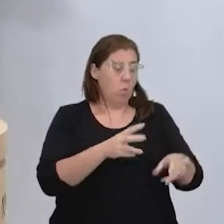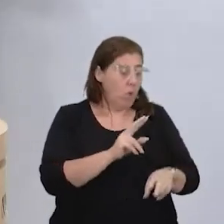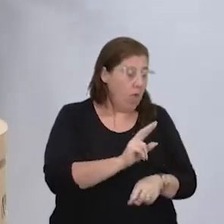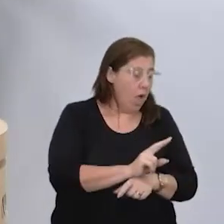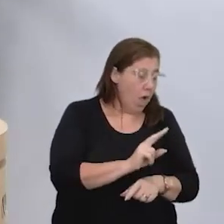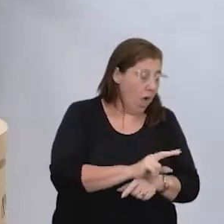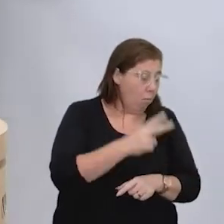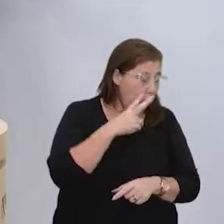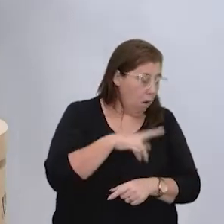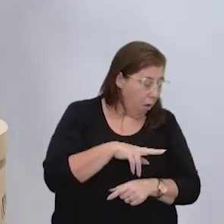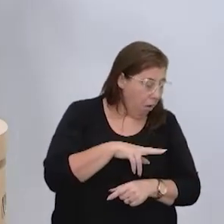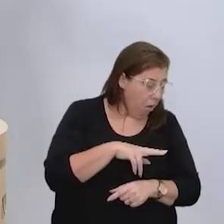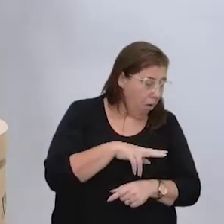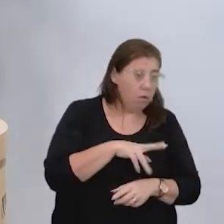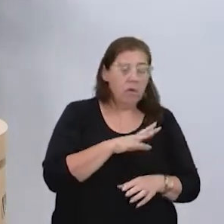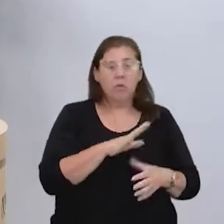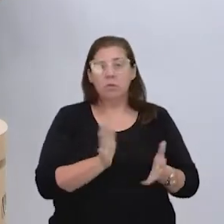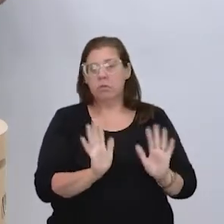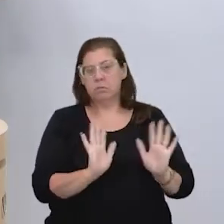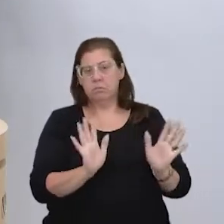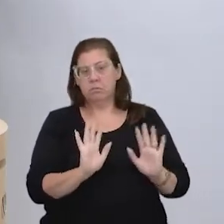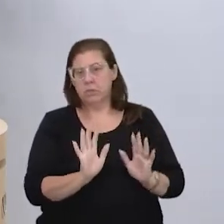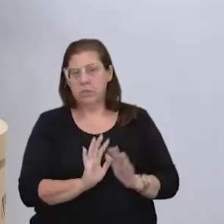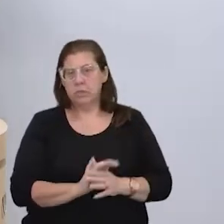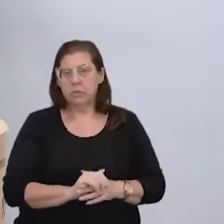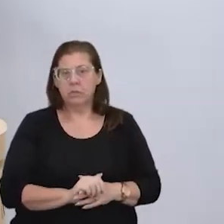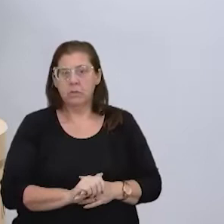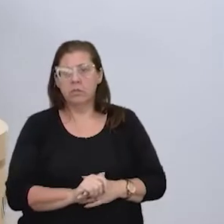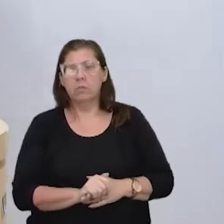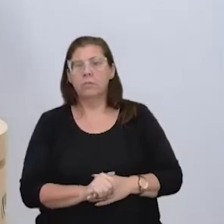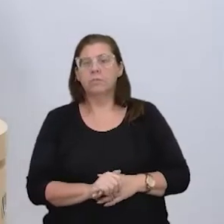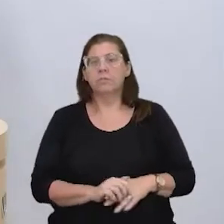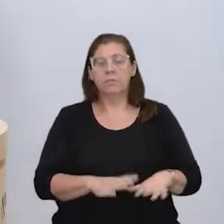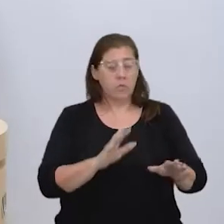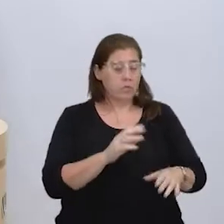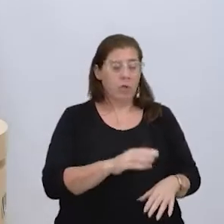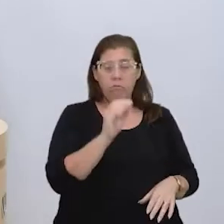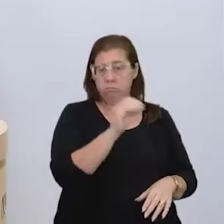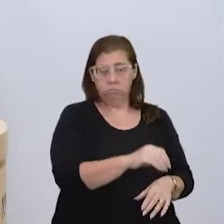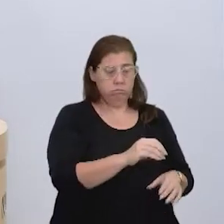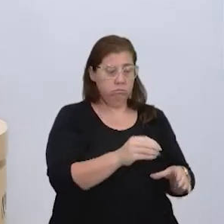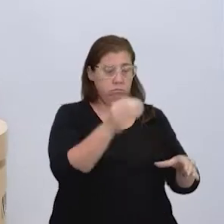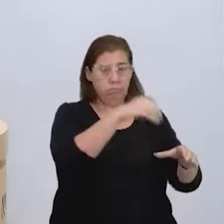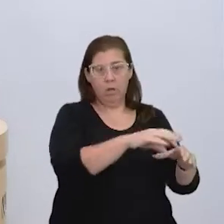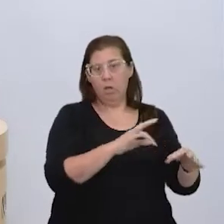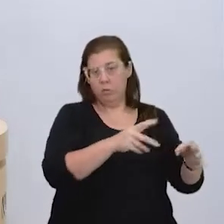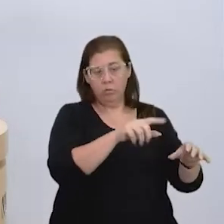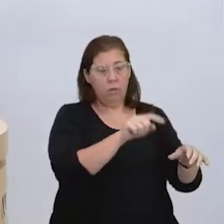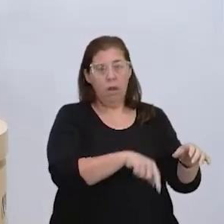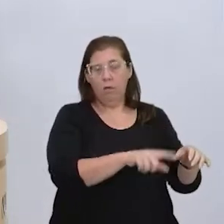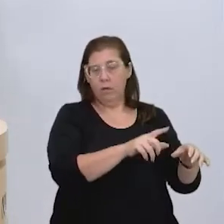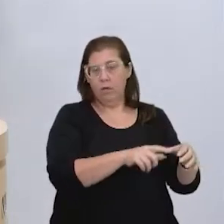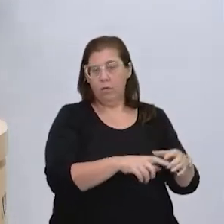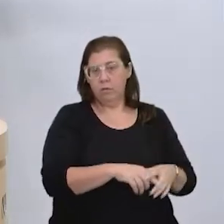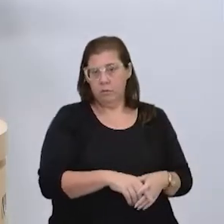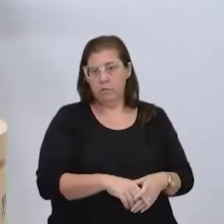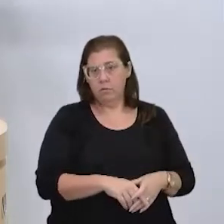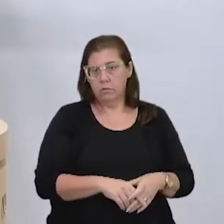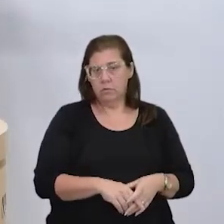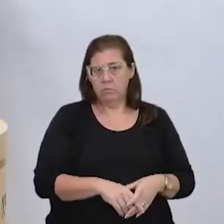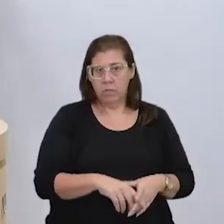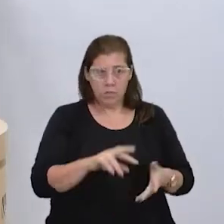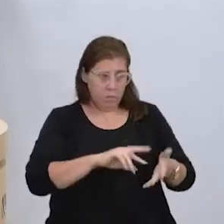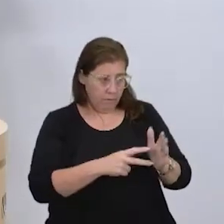cuidando para ver se secou a água, precisa botar mais água, se o fogo tá alto, baixo. Você só coloca ali e funciona. Significa que um arroz é melhor do